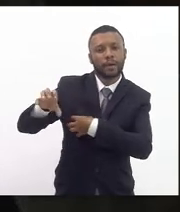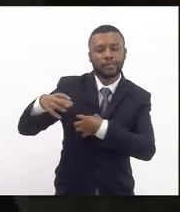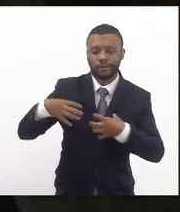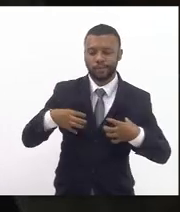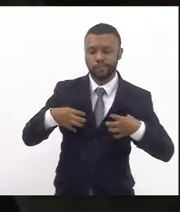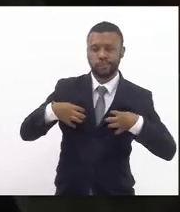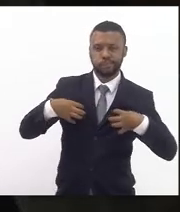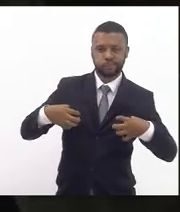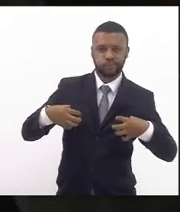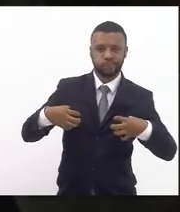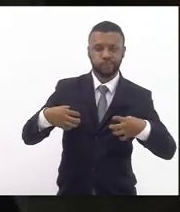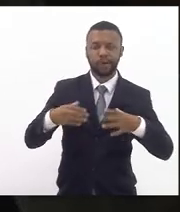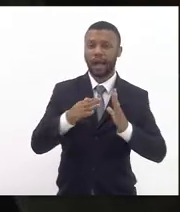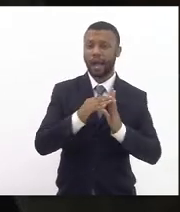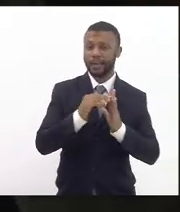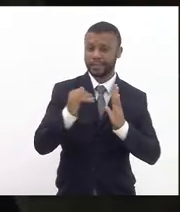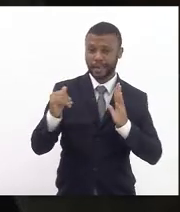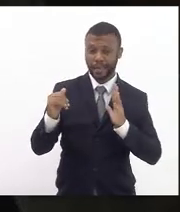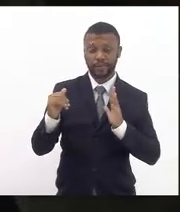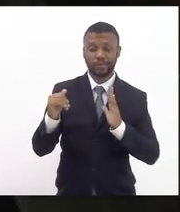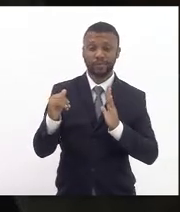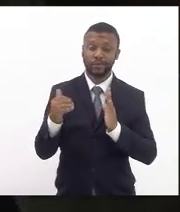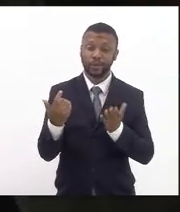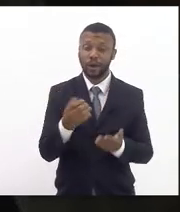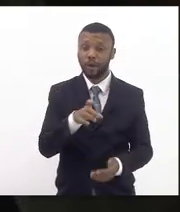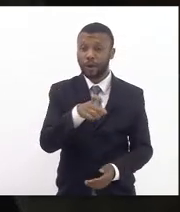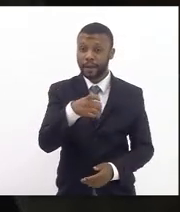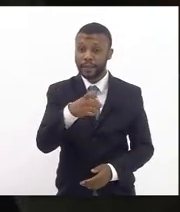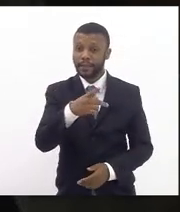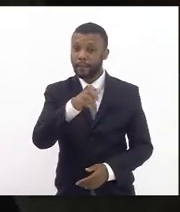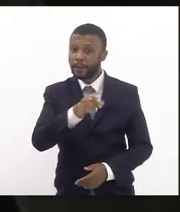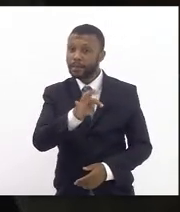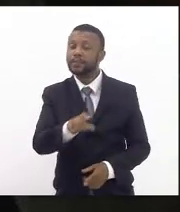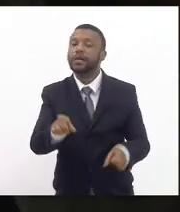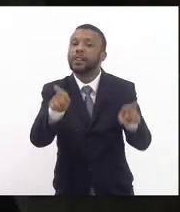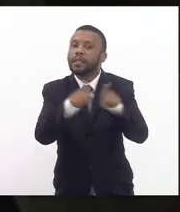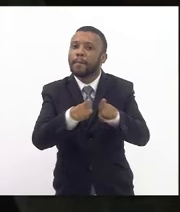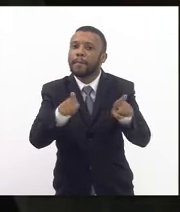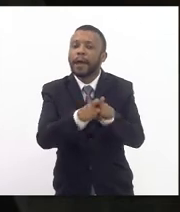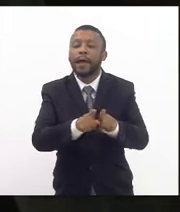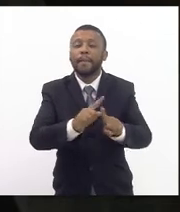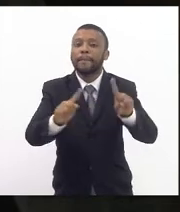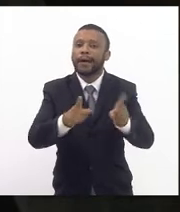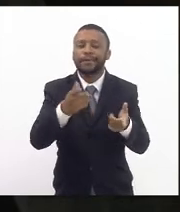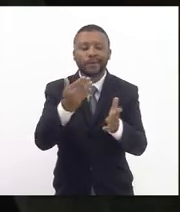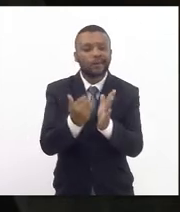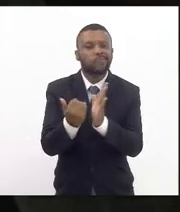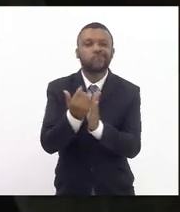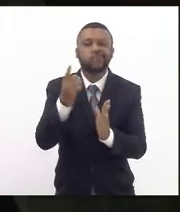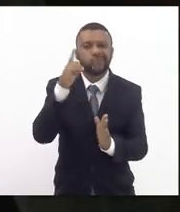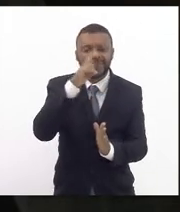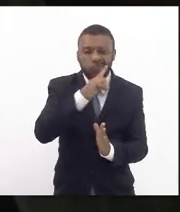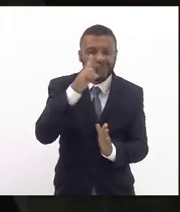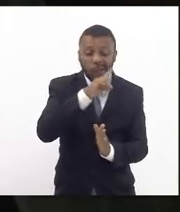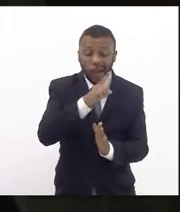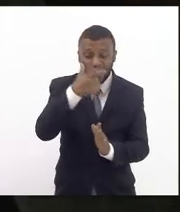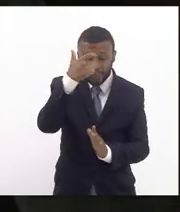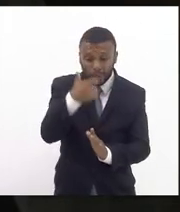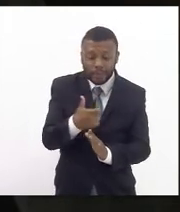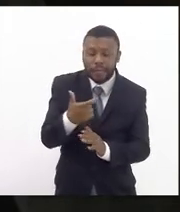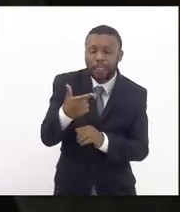o explante também, o que é completamente errado. Uma pessoa está completamente